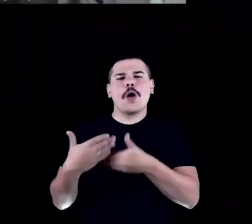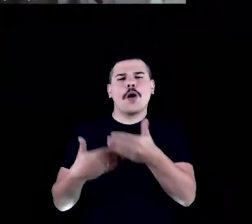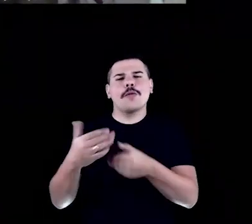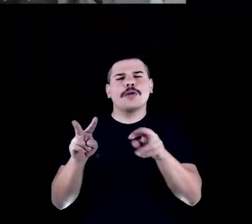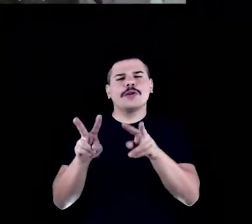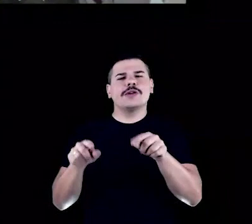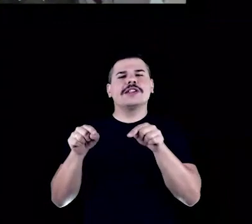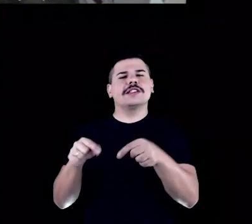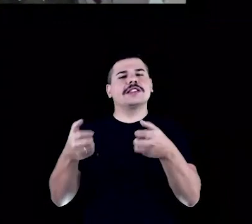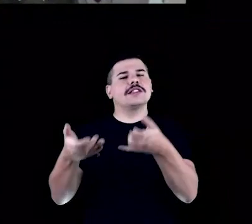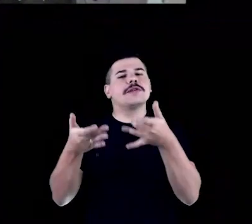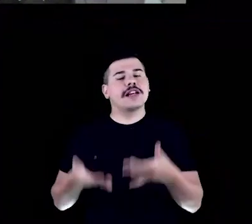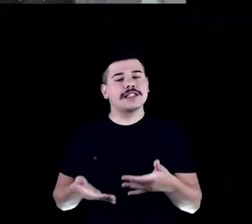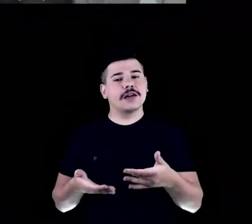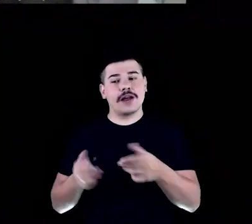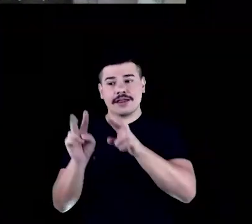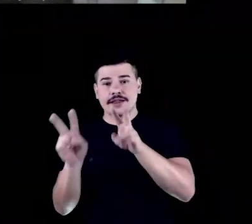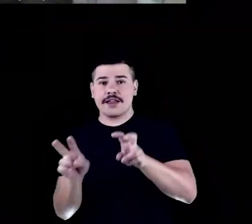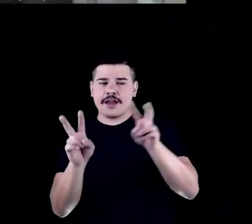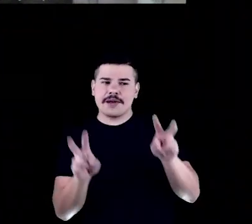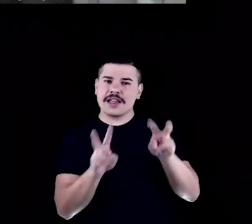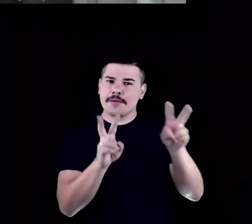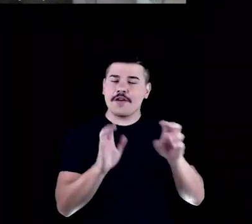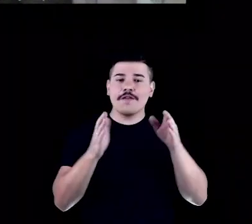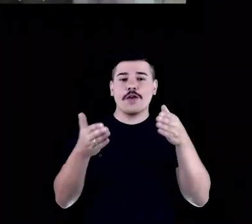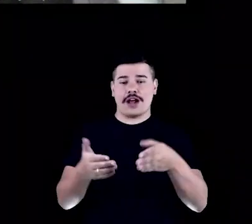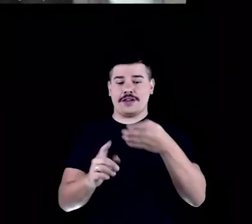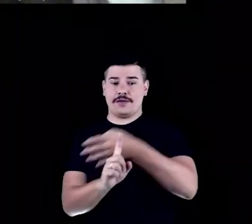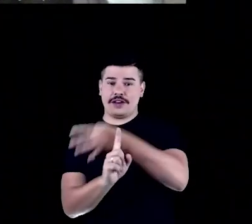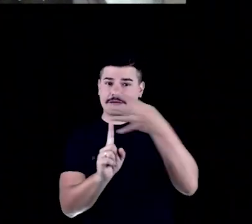um pouco essa questão, assim, de esses temas